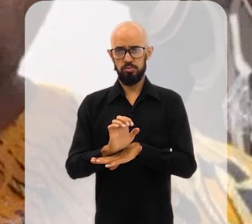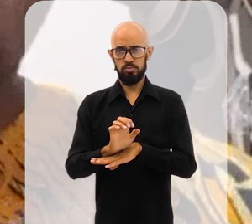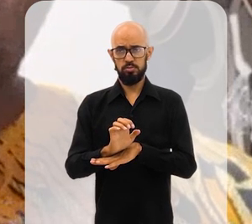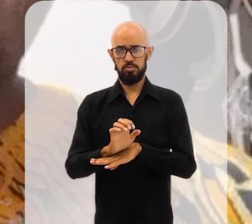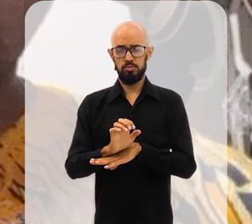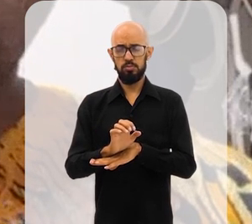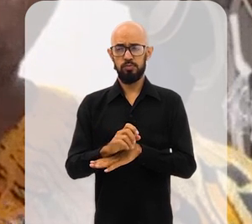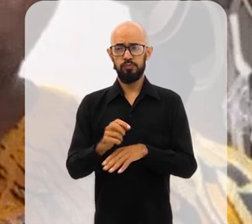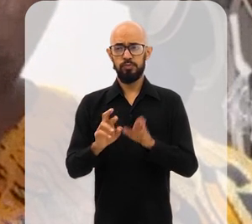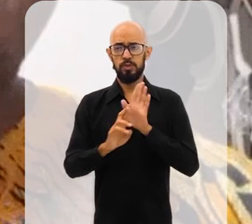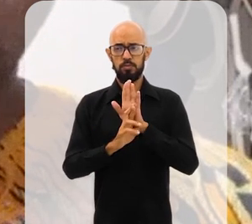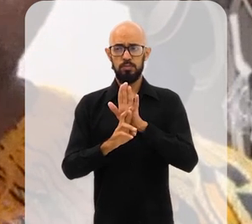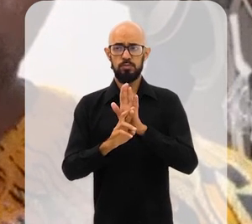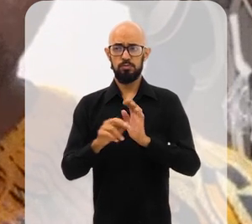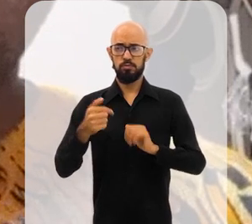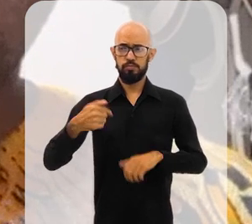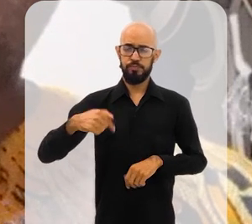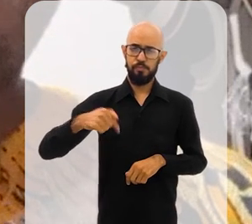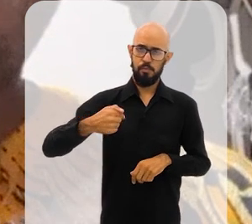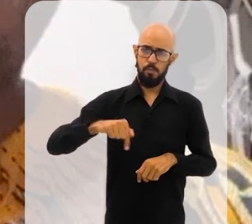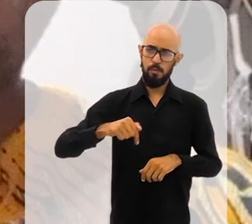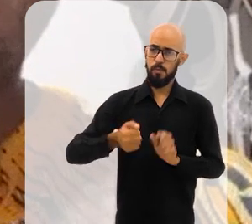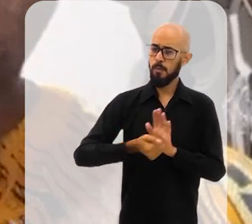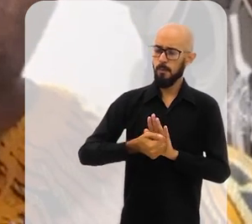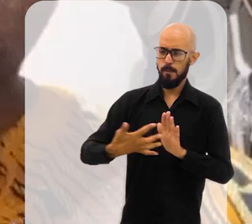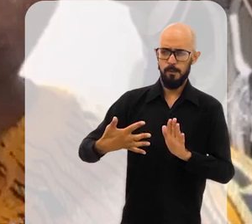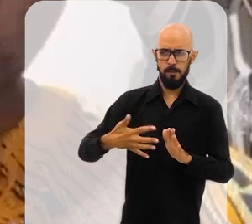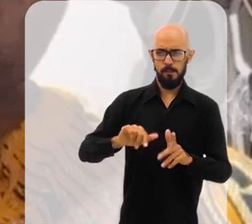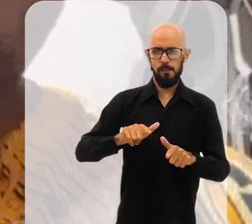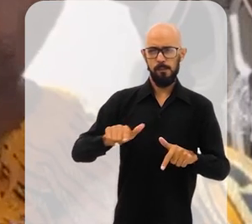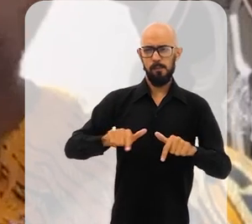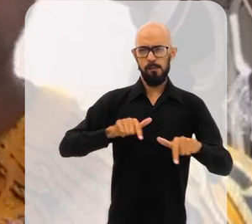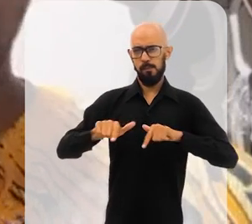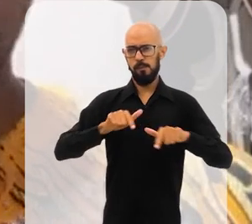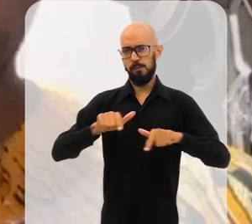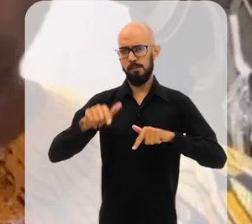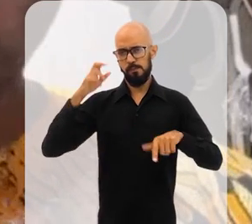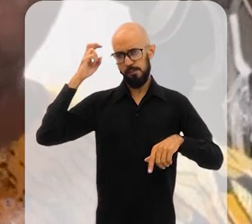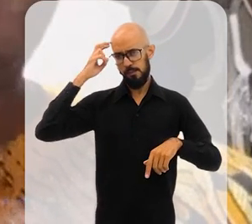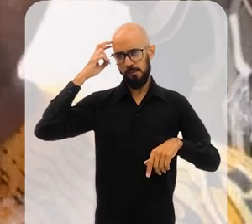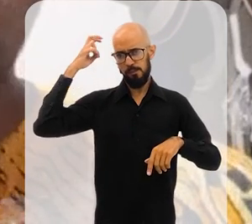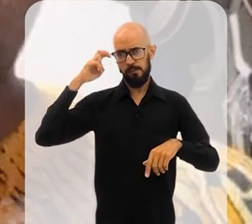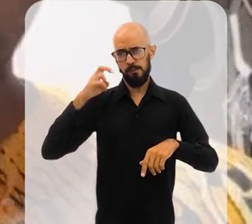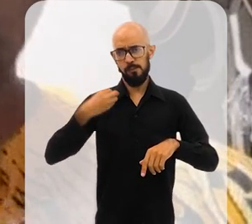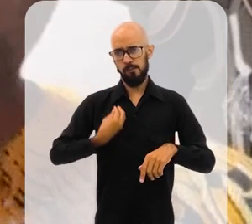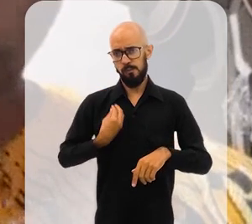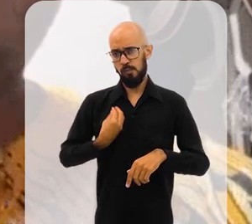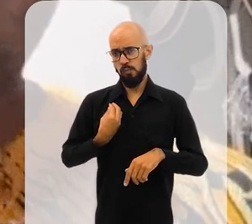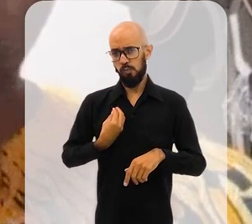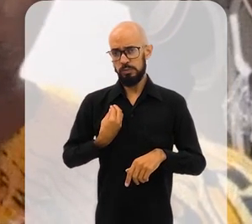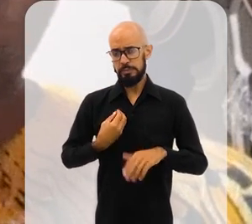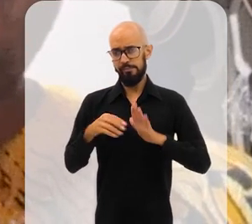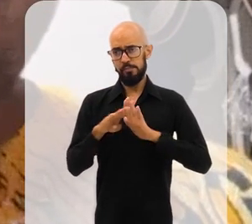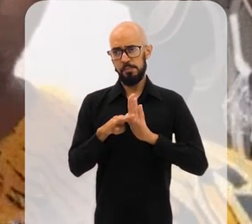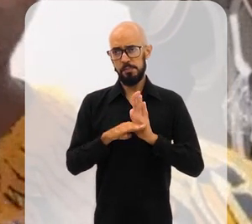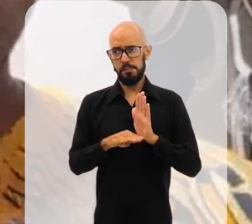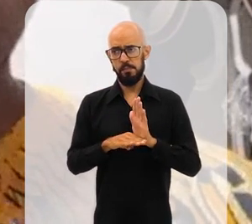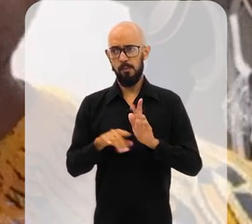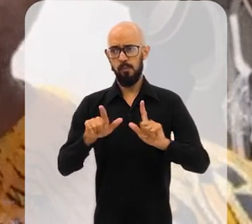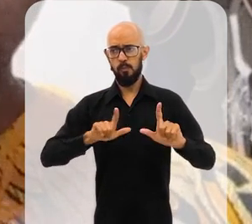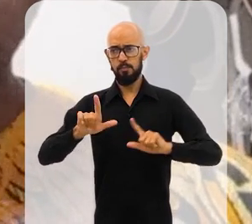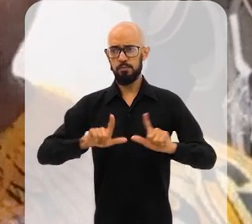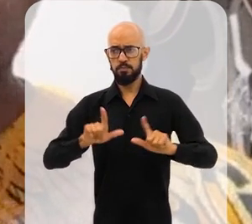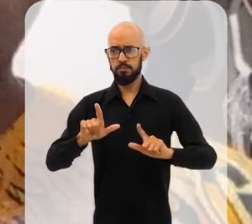Rio, representar Queimados em inúmeras atividades culturais, participações em programas de